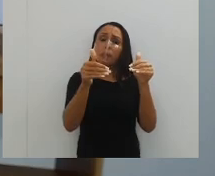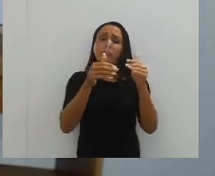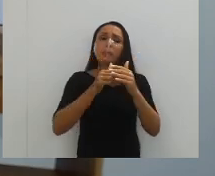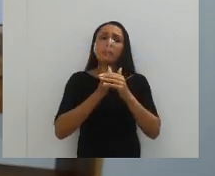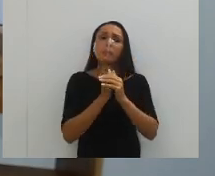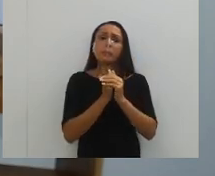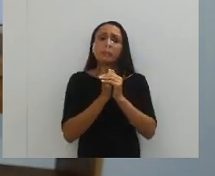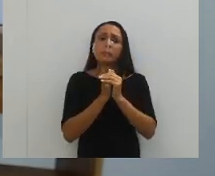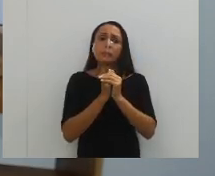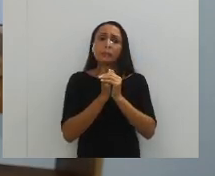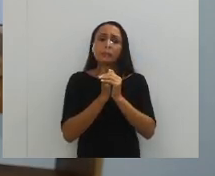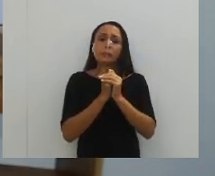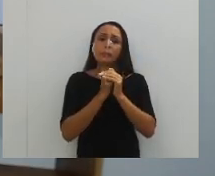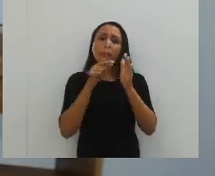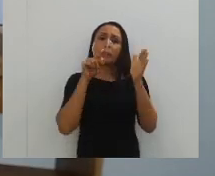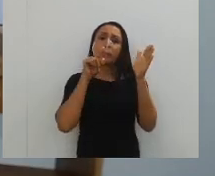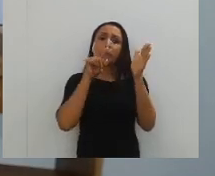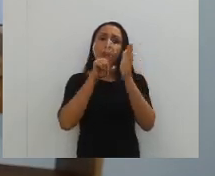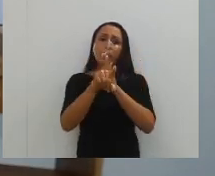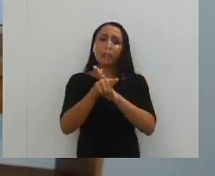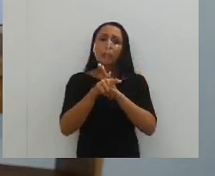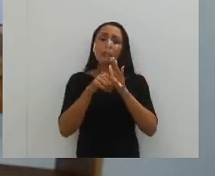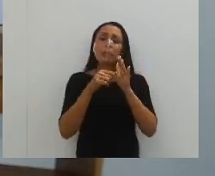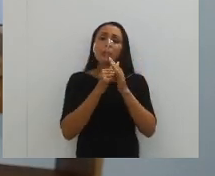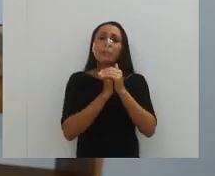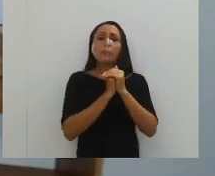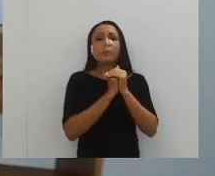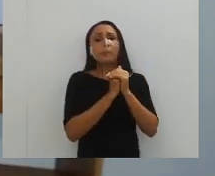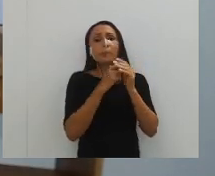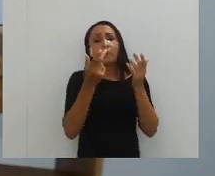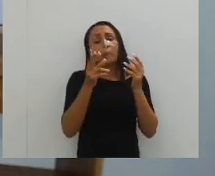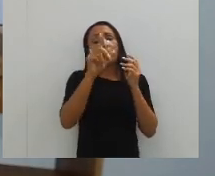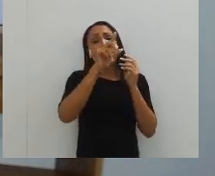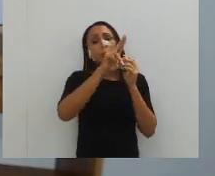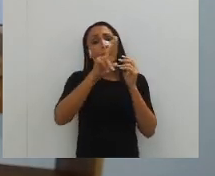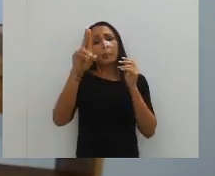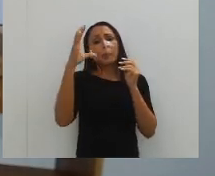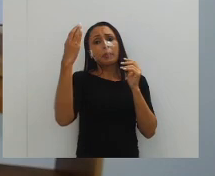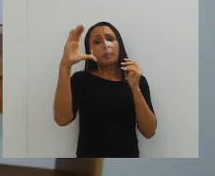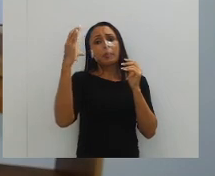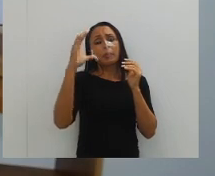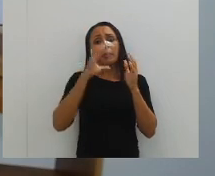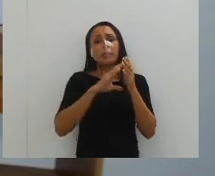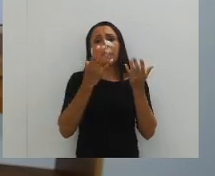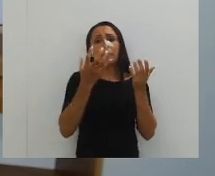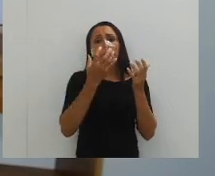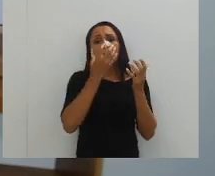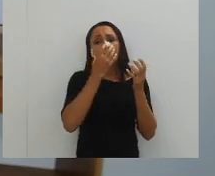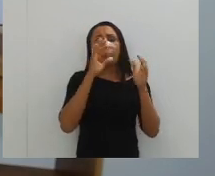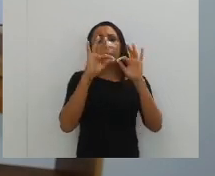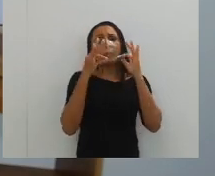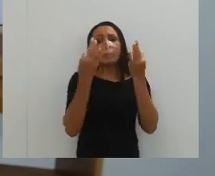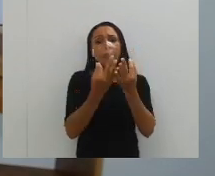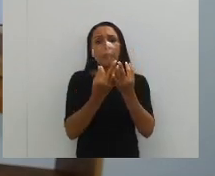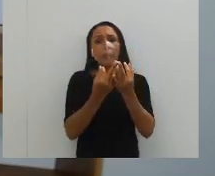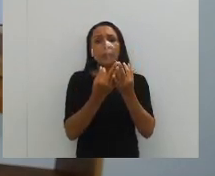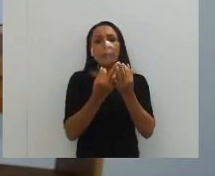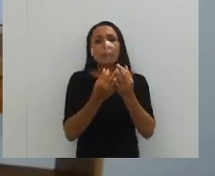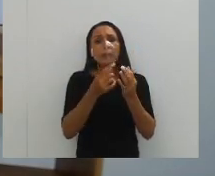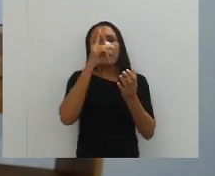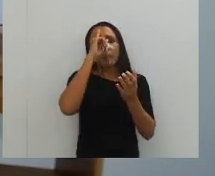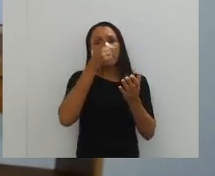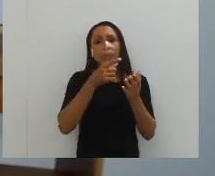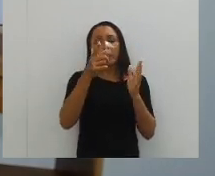olhe, se eu pergunto para vocês, se eu digo, olhe, o nome científico do cachorro é Canis familiaris, e eu mando